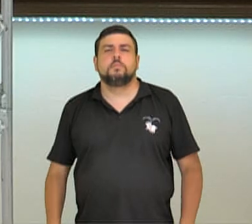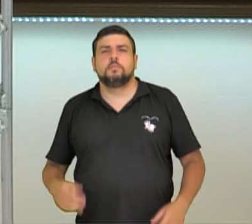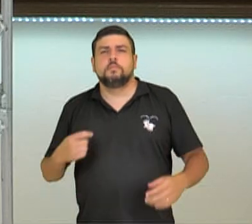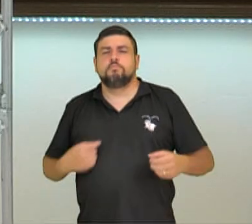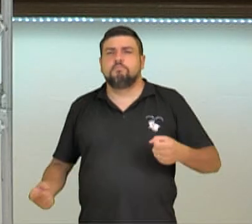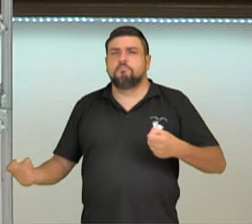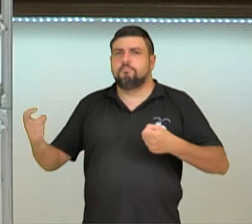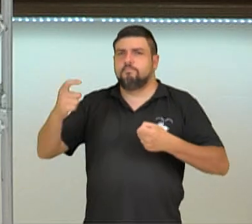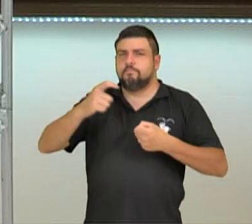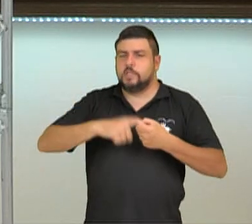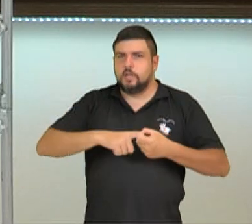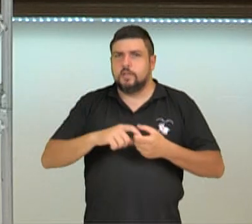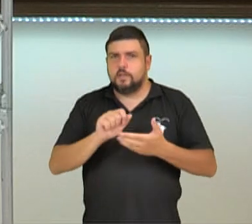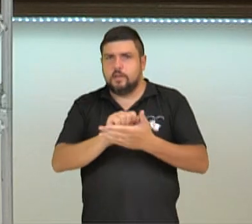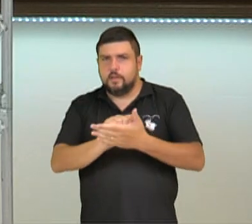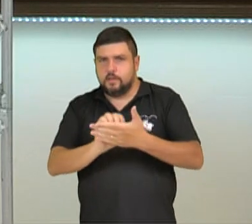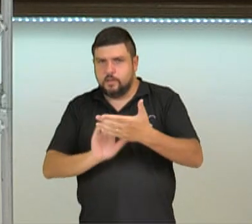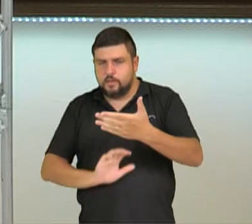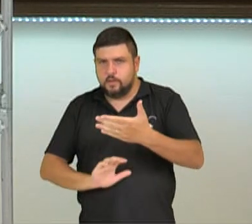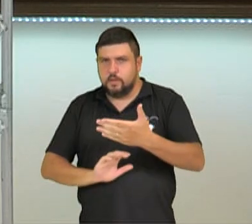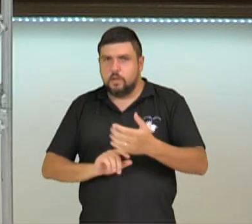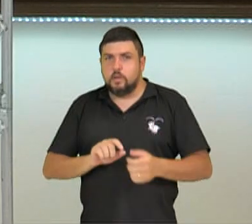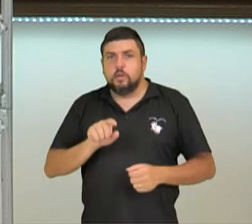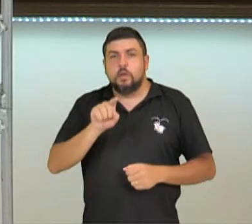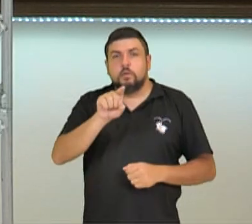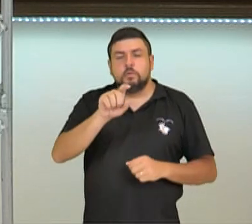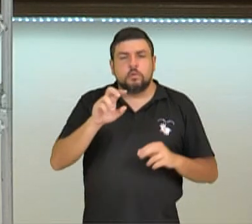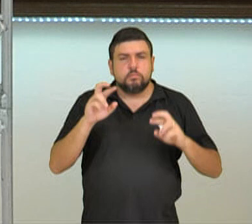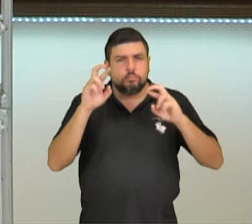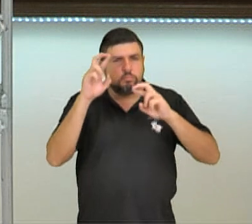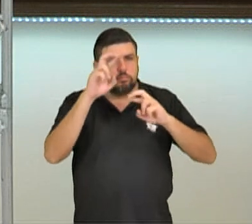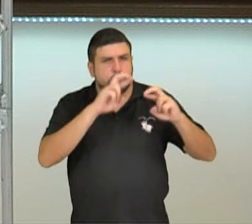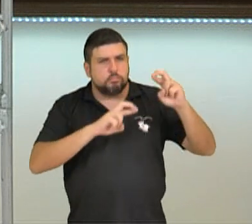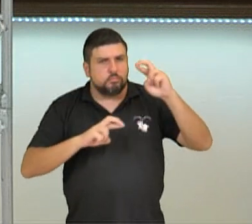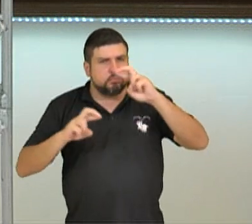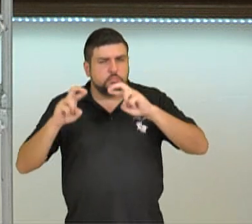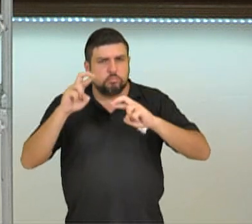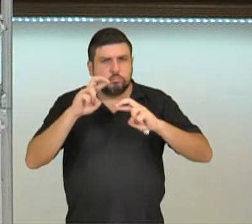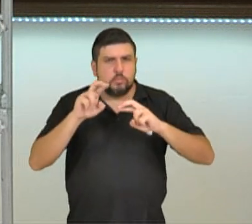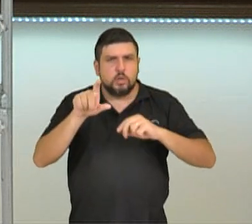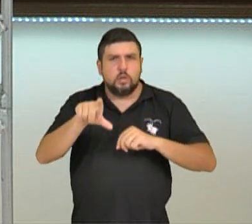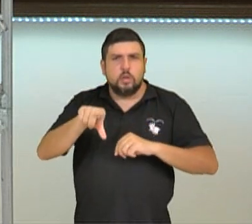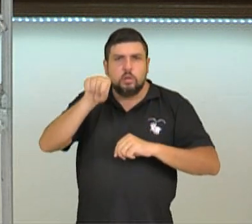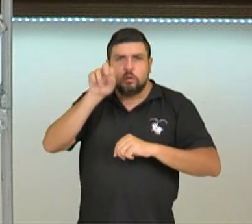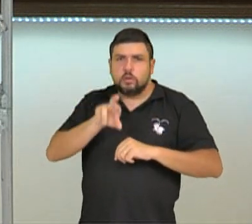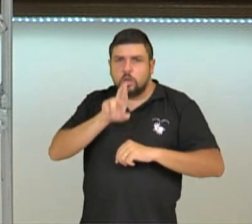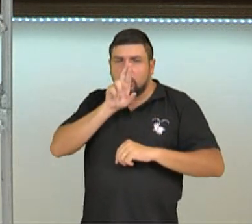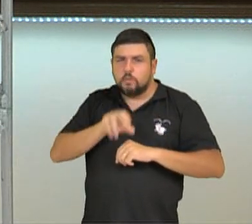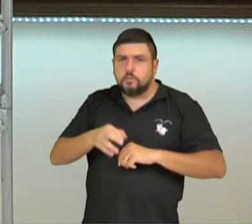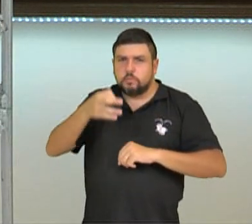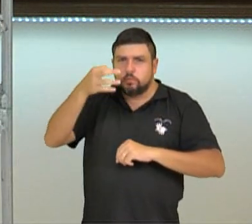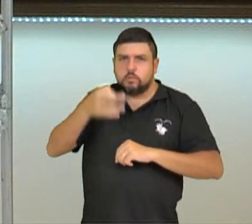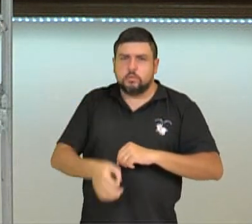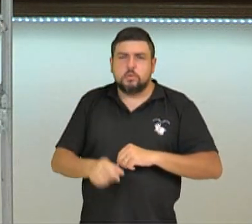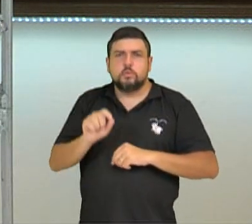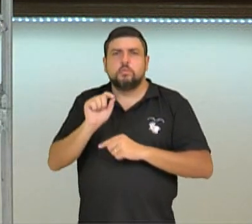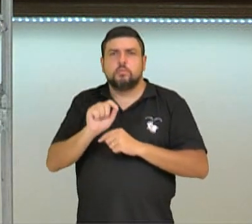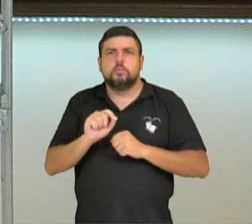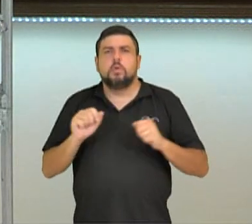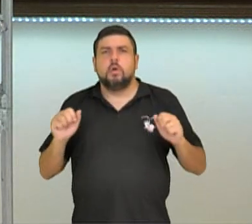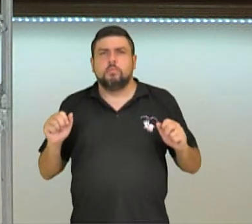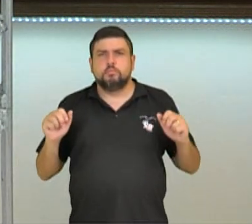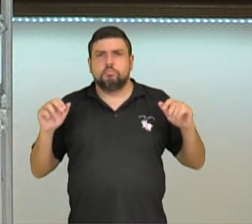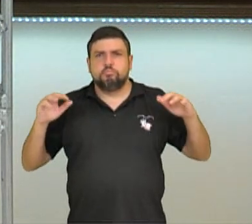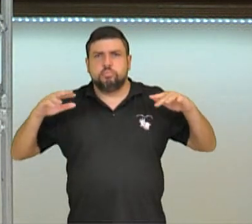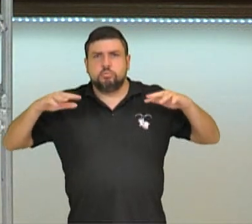Voltamos com a atividade que vocês tinham que analisar ali as alternativas e marcar aquela que é correta em relação à pergunta,